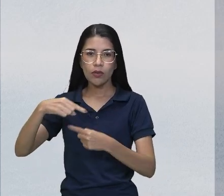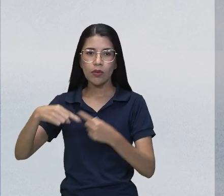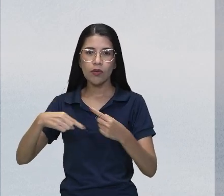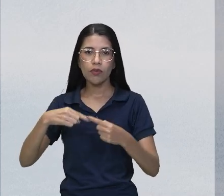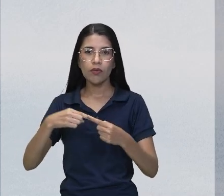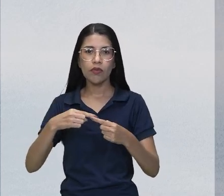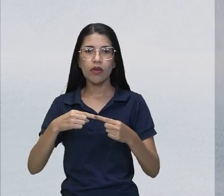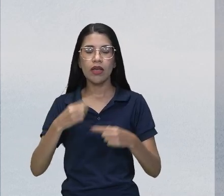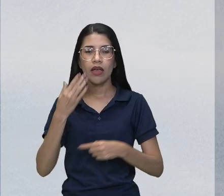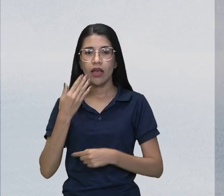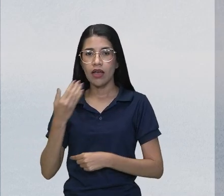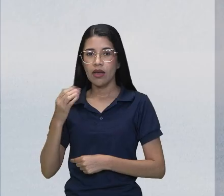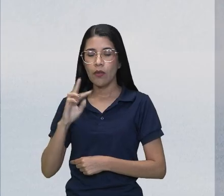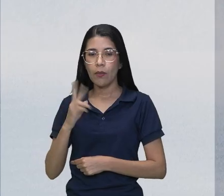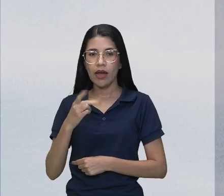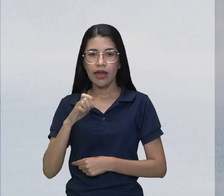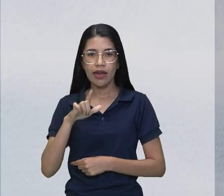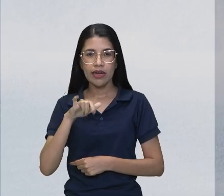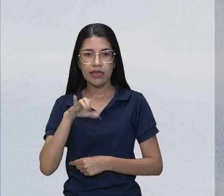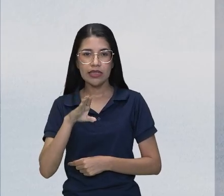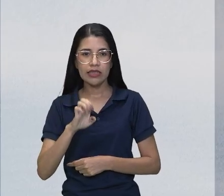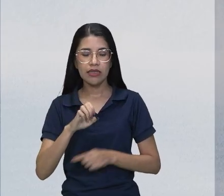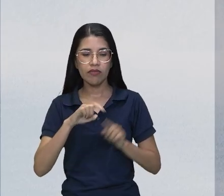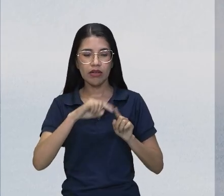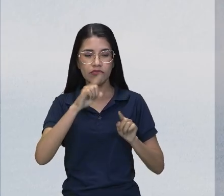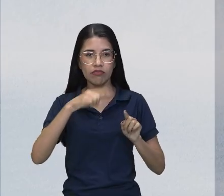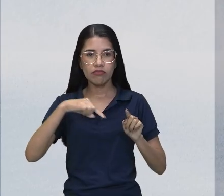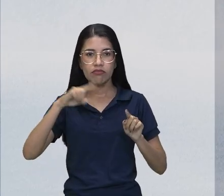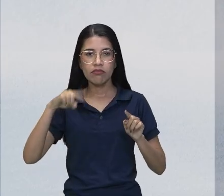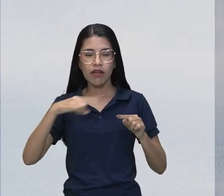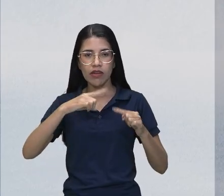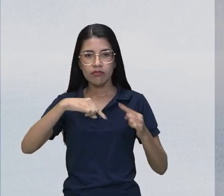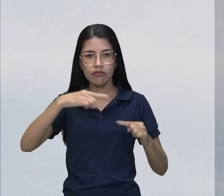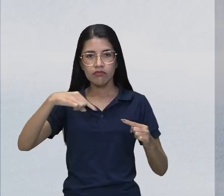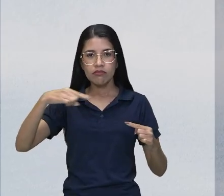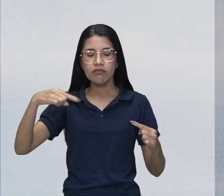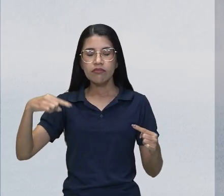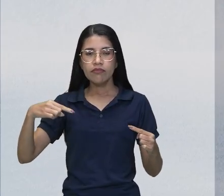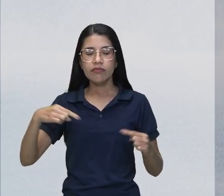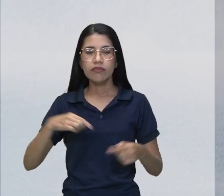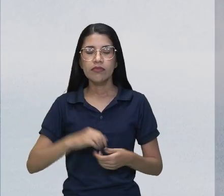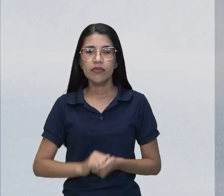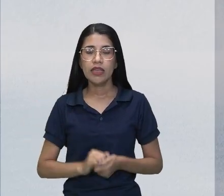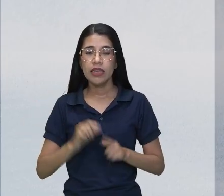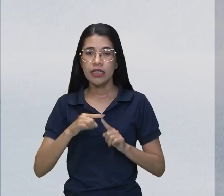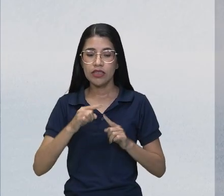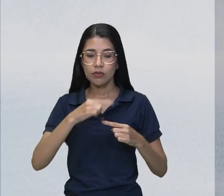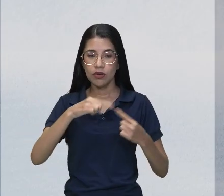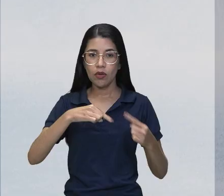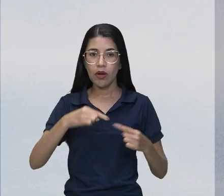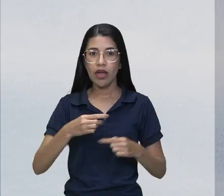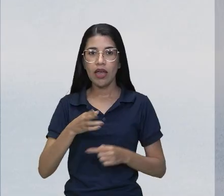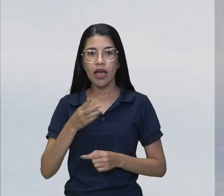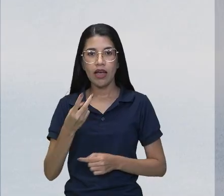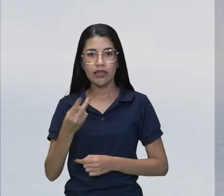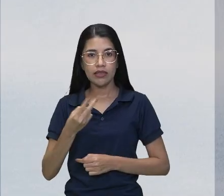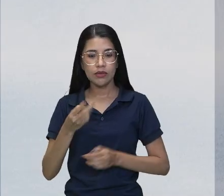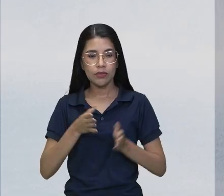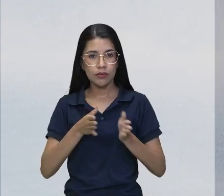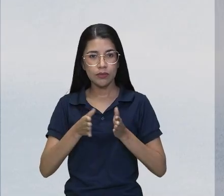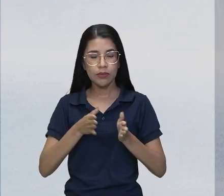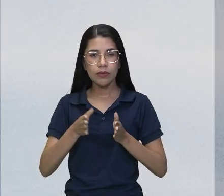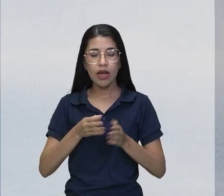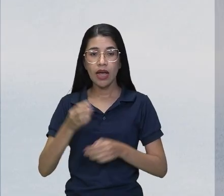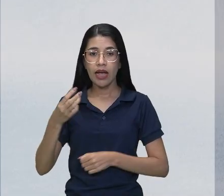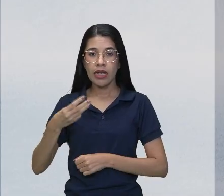em forma de hélice. Ela vai formar uma espiral. Essa espiral é a segunda fase. A terceira